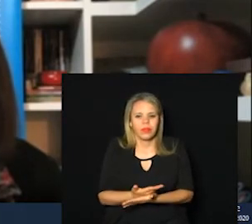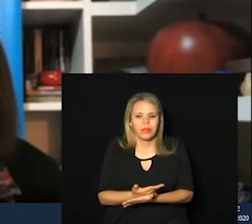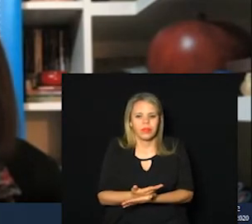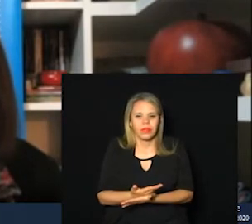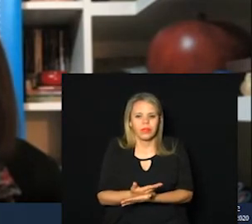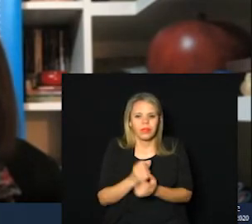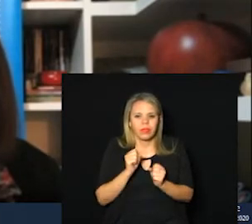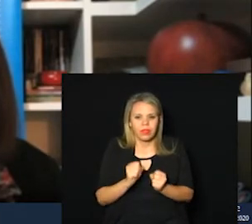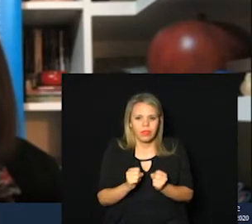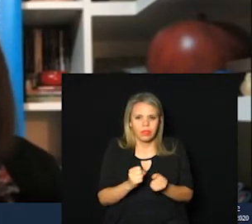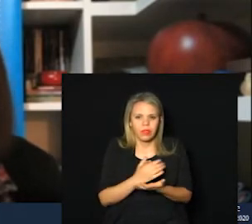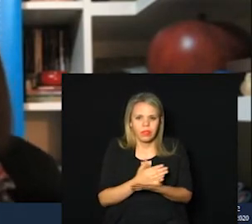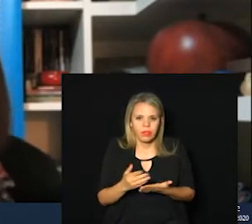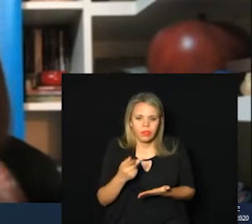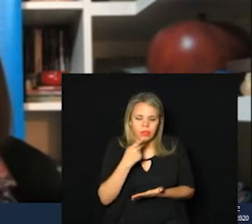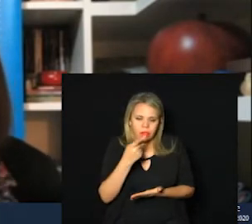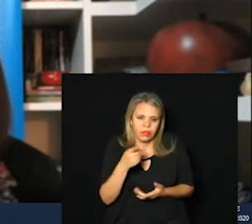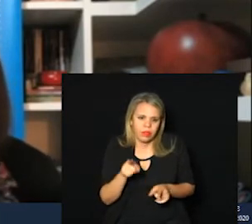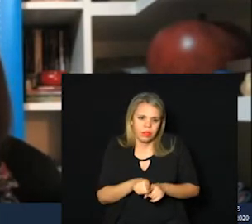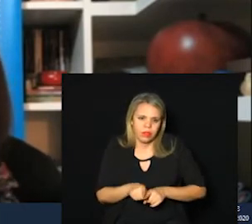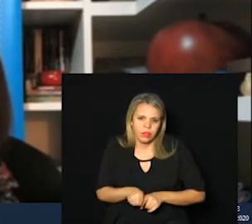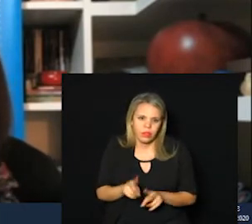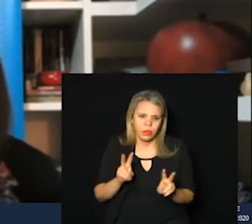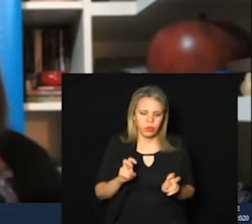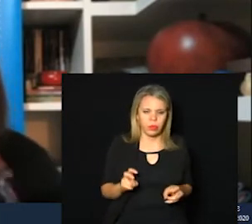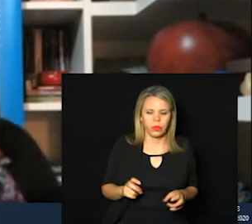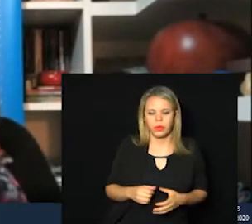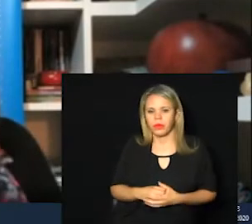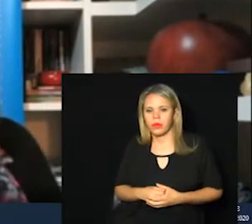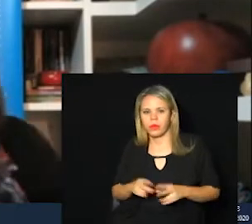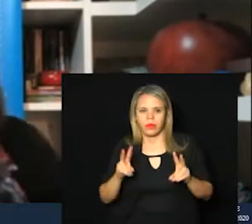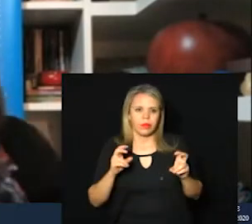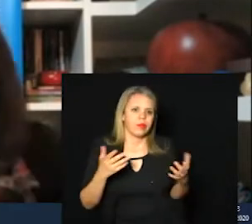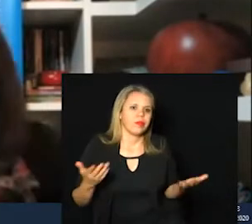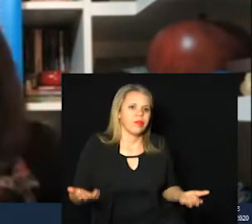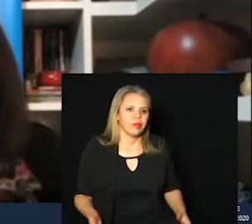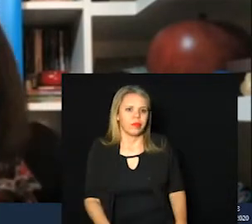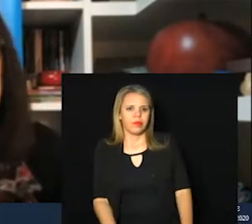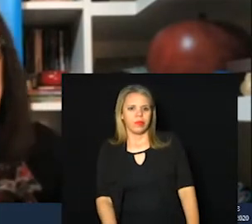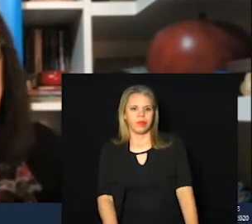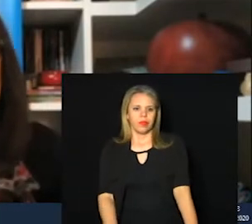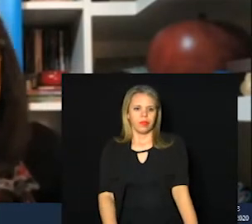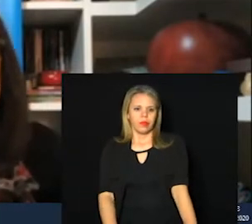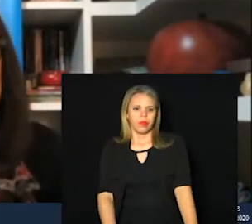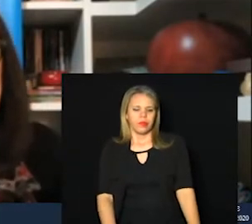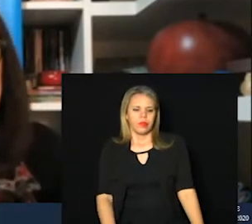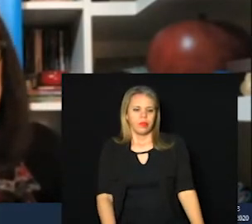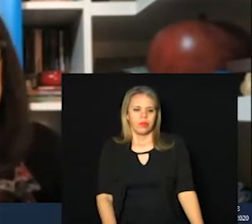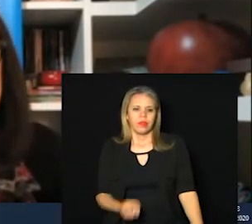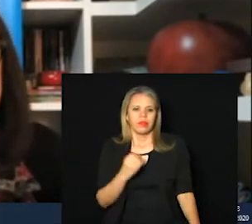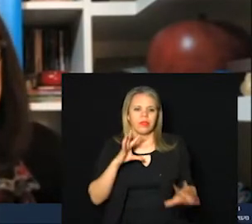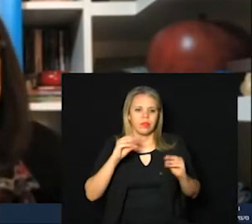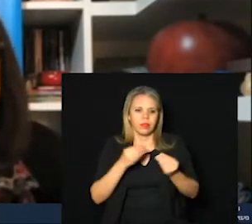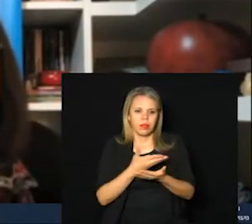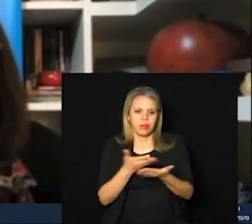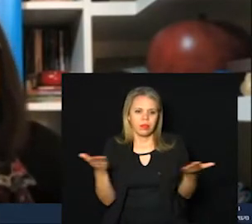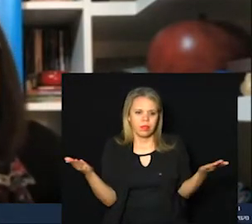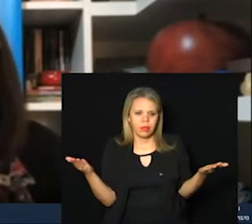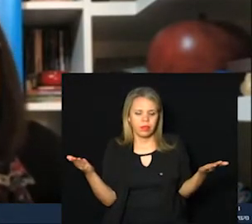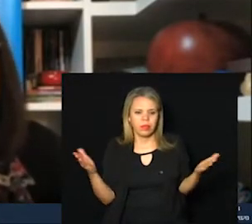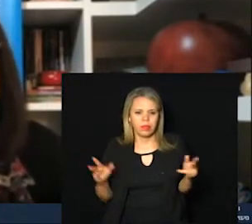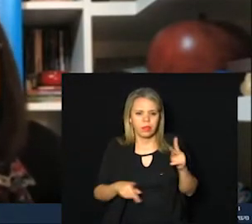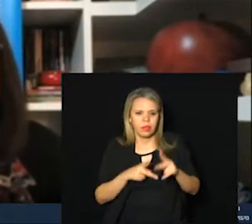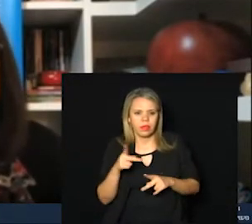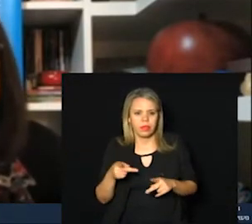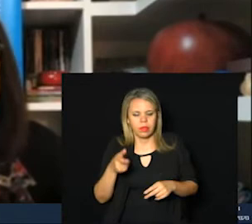possa fazer suas considerações também sobre esse tema. Bom, boa noite a todas, boa noite a todos